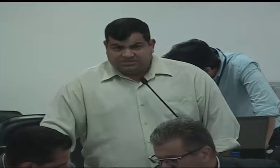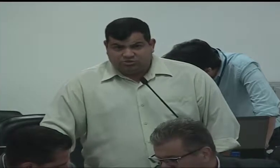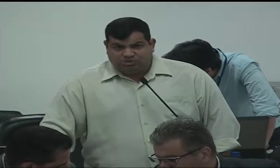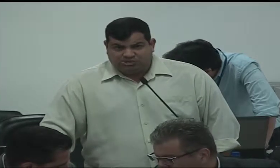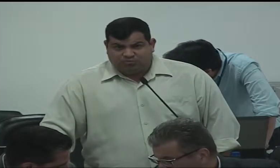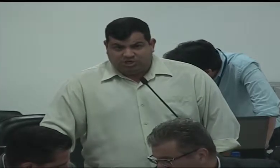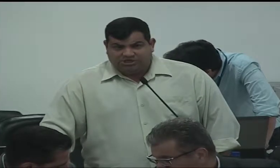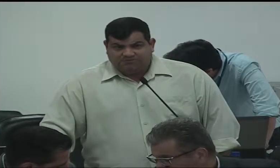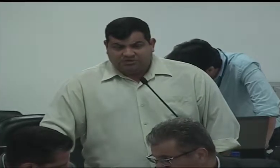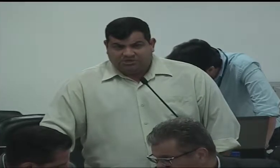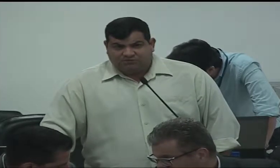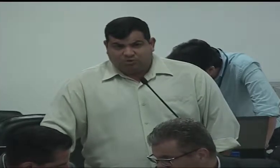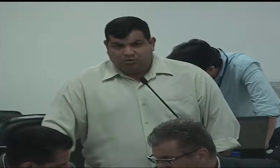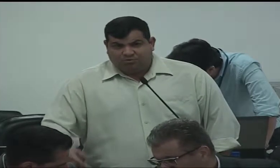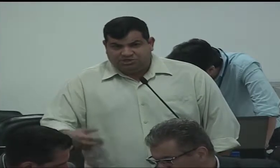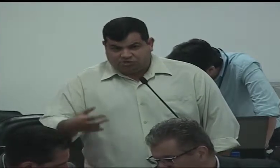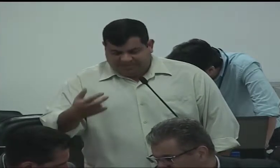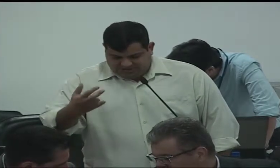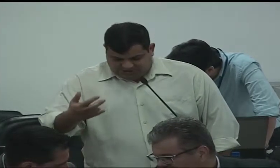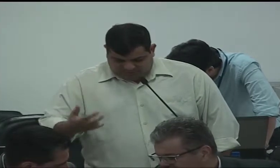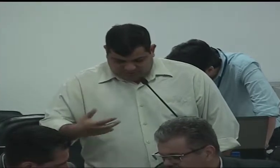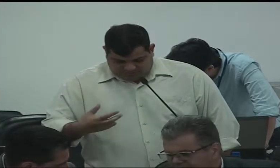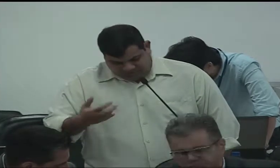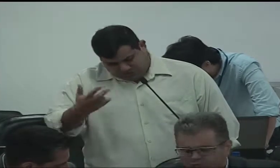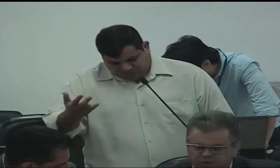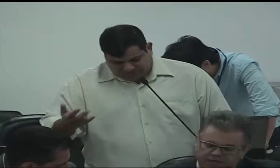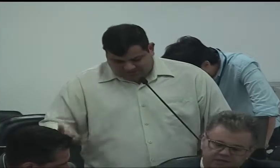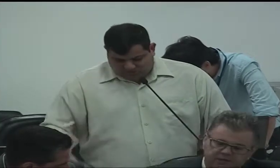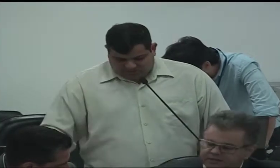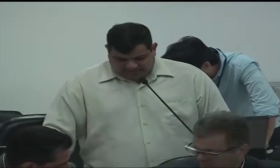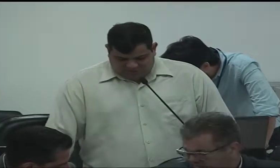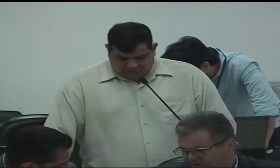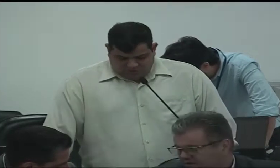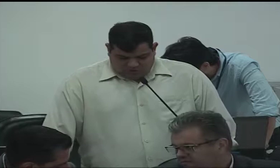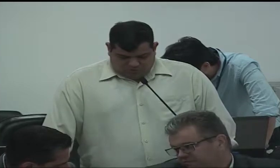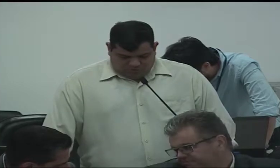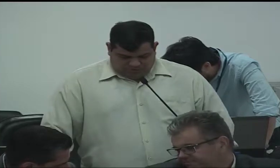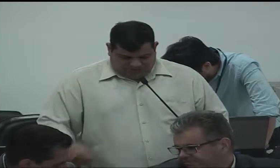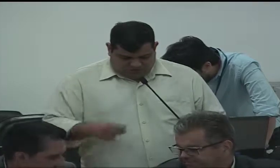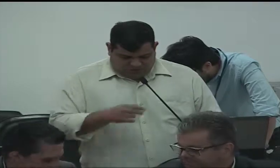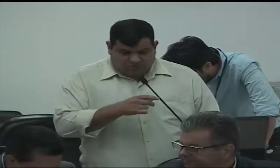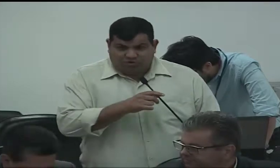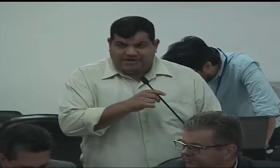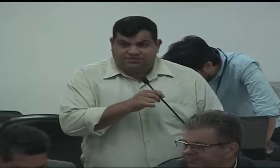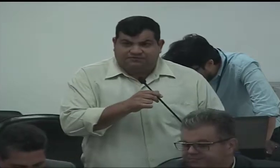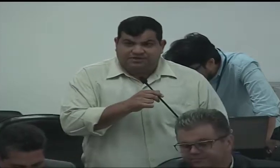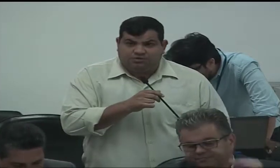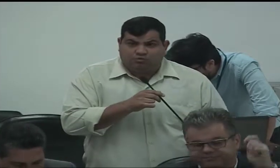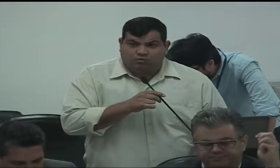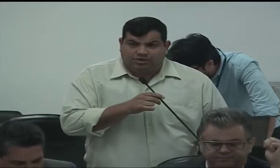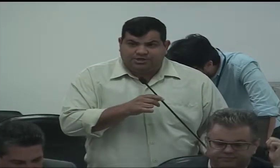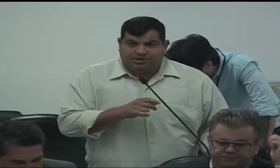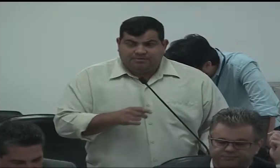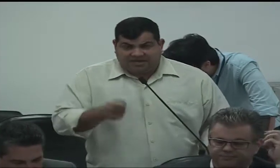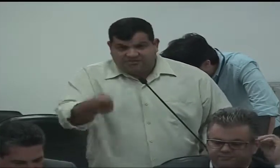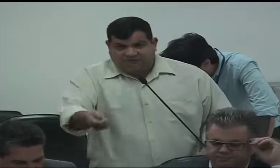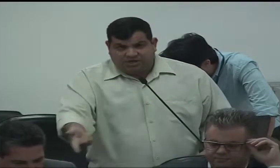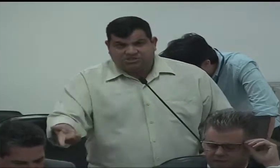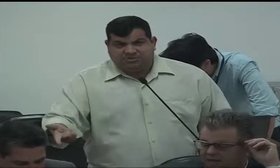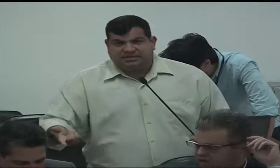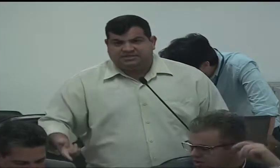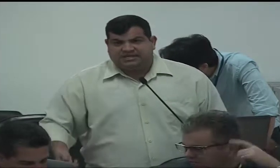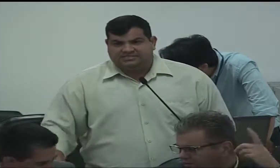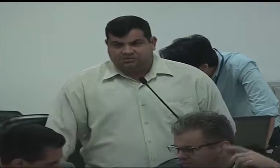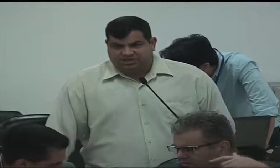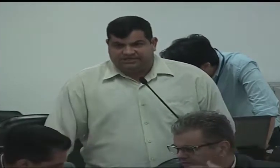da Comissão de Transporte. Então, fica o meu pedido para a gente, porque para a gente possa entrar em contato com o deputado Roberto Moraes e o Fernando Cury, para que